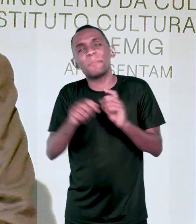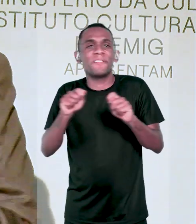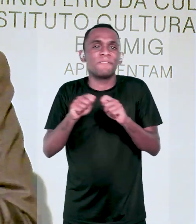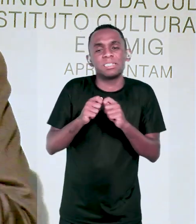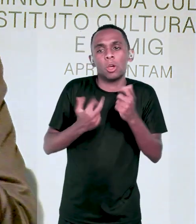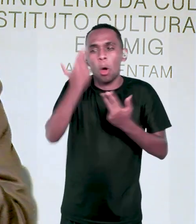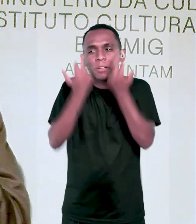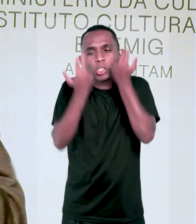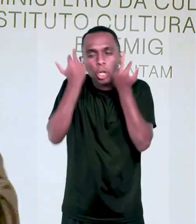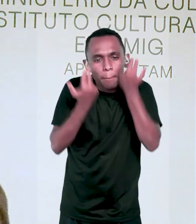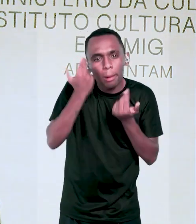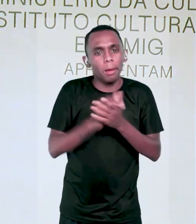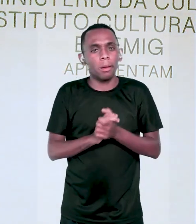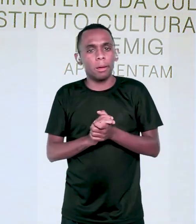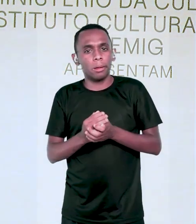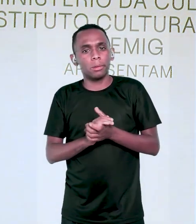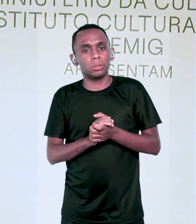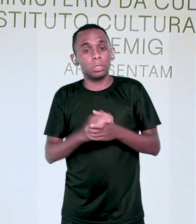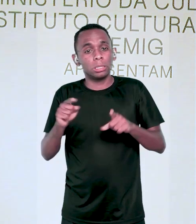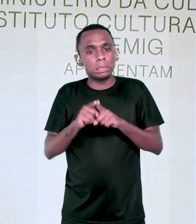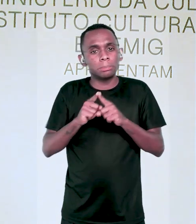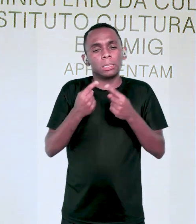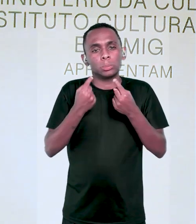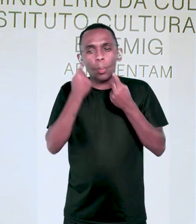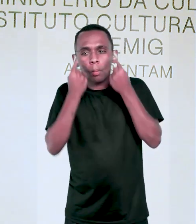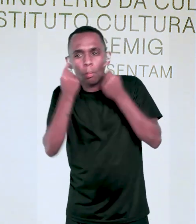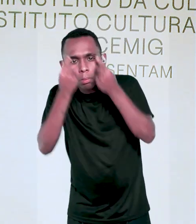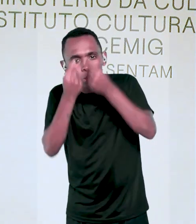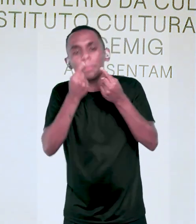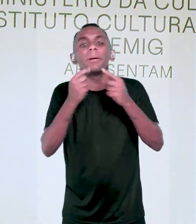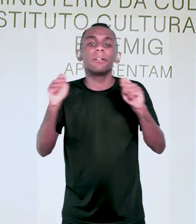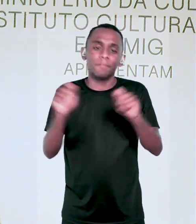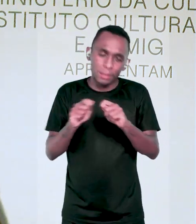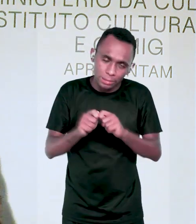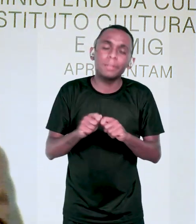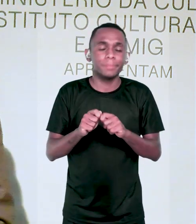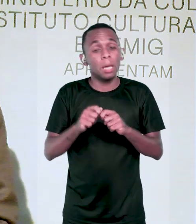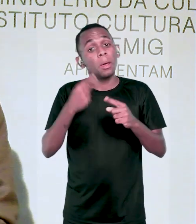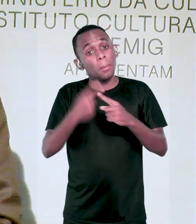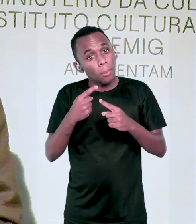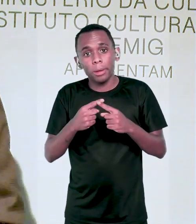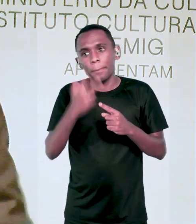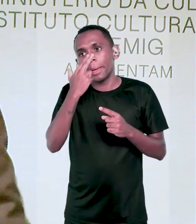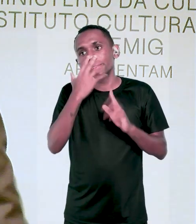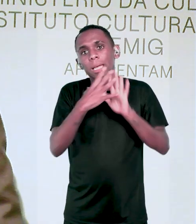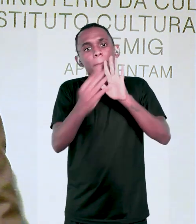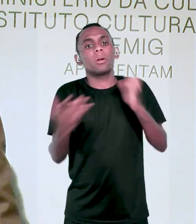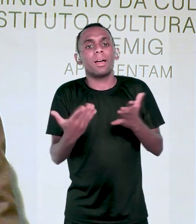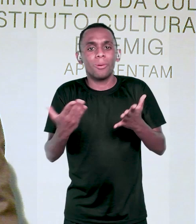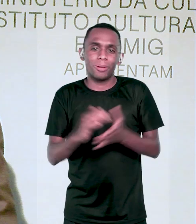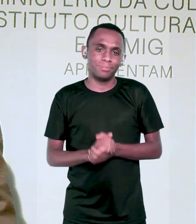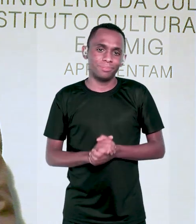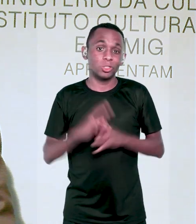pessoais e por determinantes culturais está associada a preocupação com a nossa